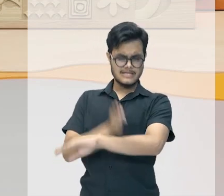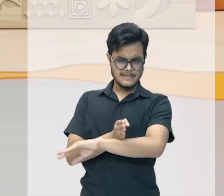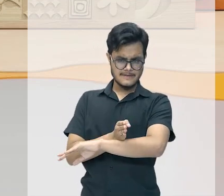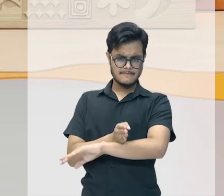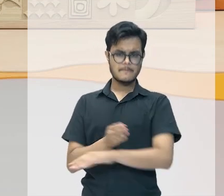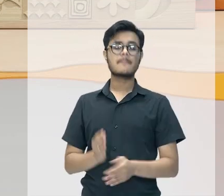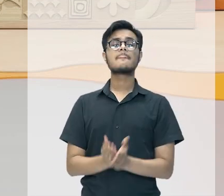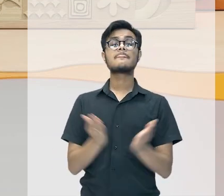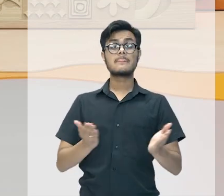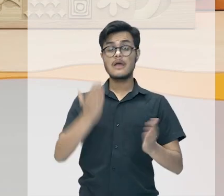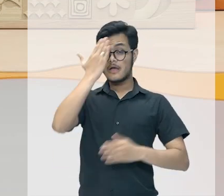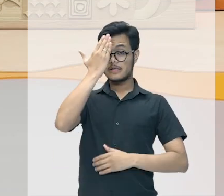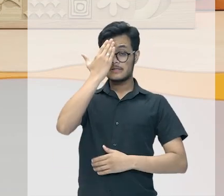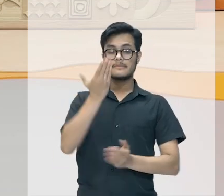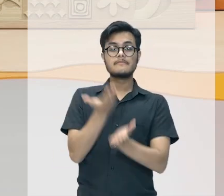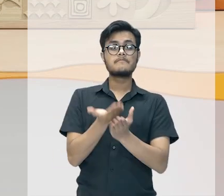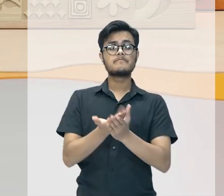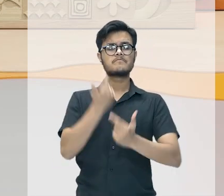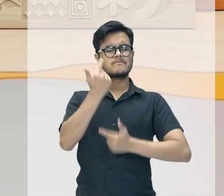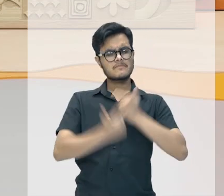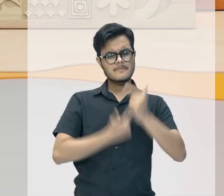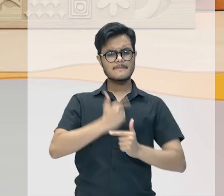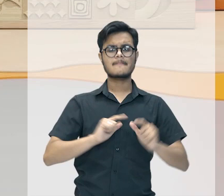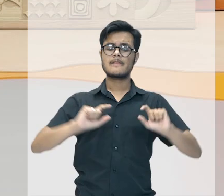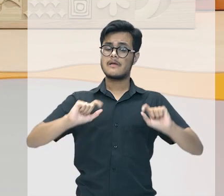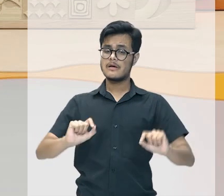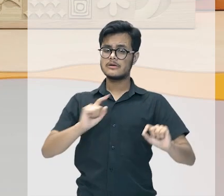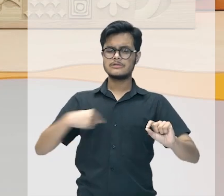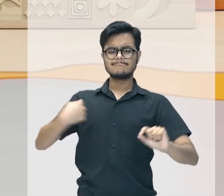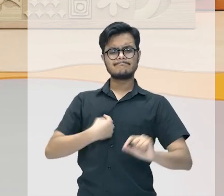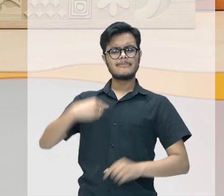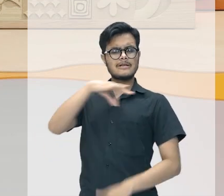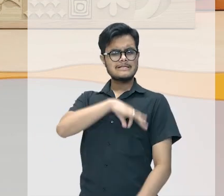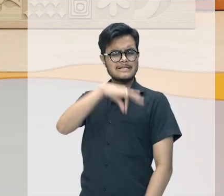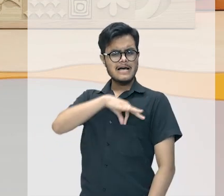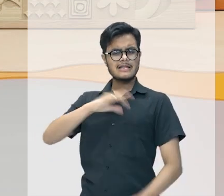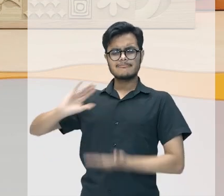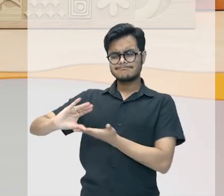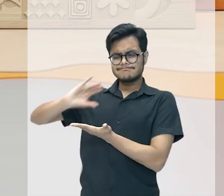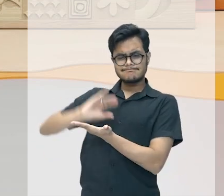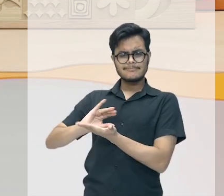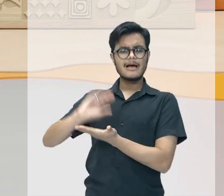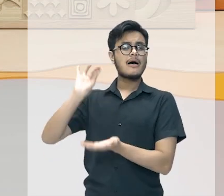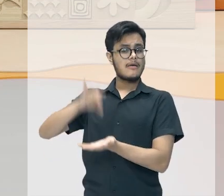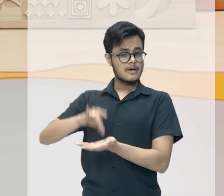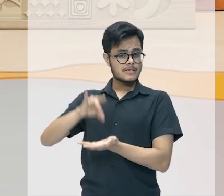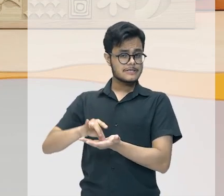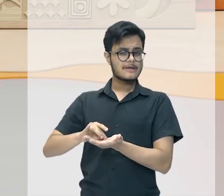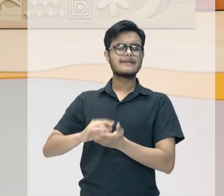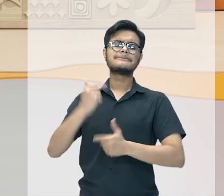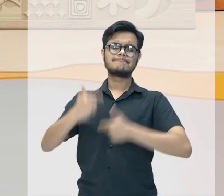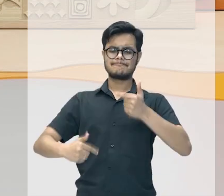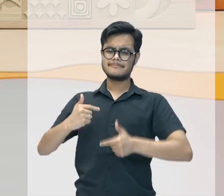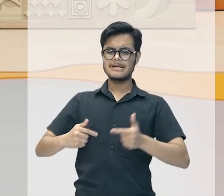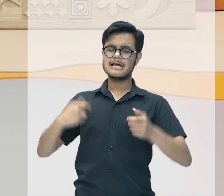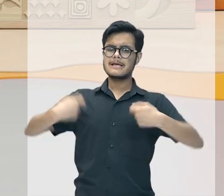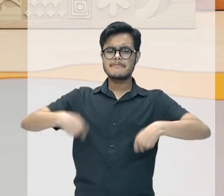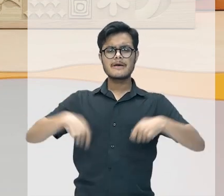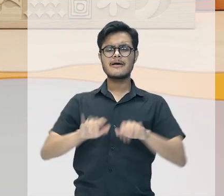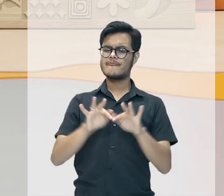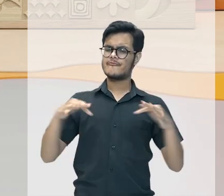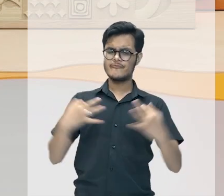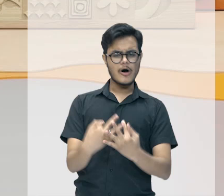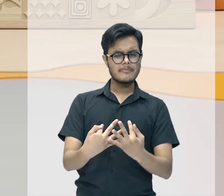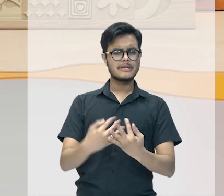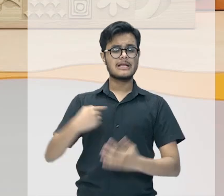nós vamos ver que o trabalho, ele é para nos sustentar. O trabalho, então, ele é o quê, né? Para que a minha família,